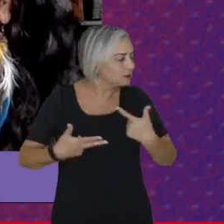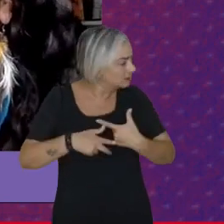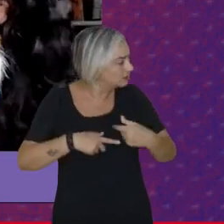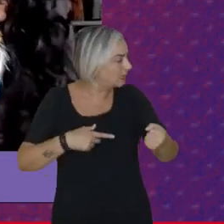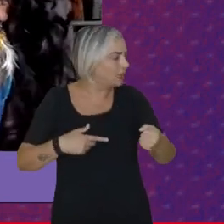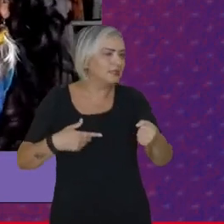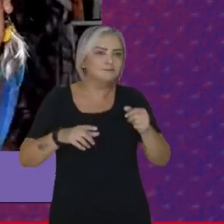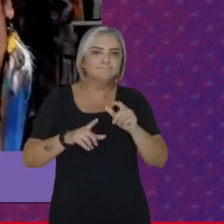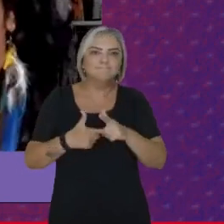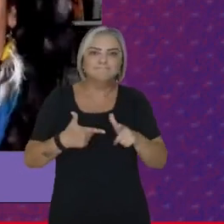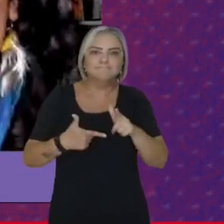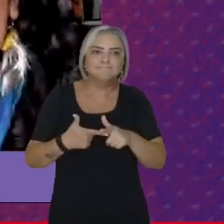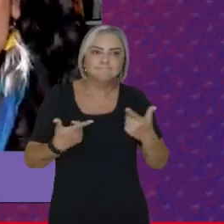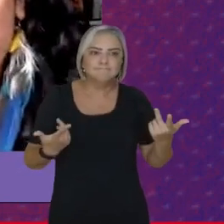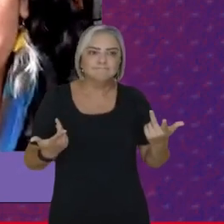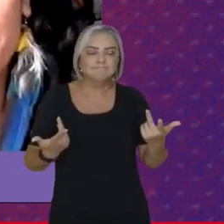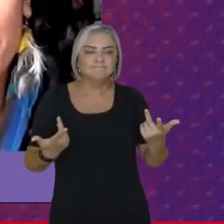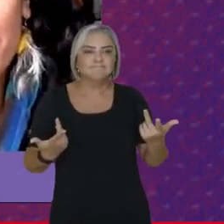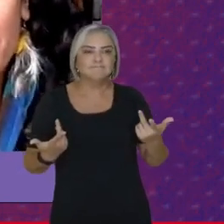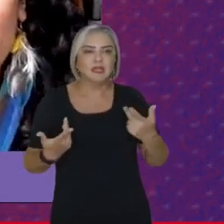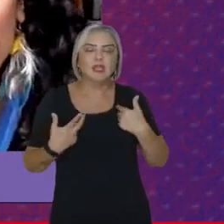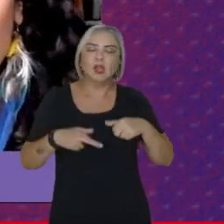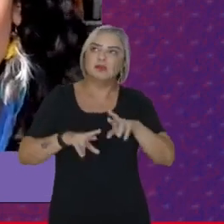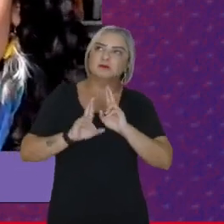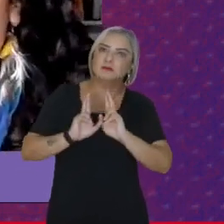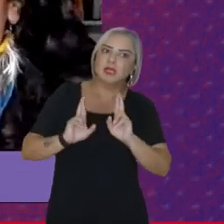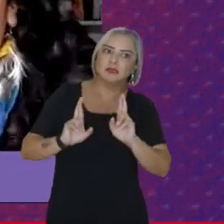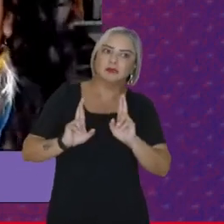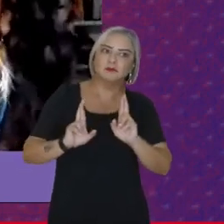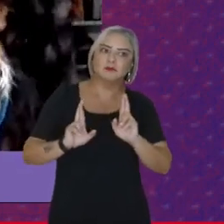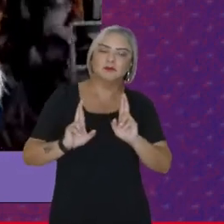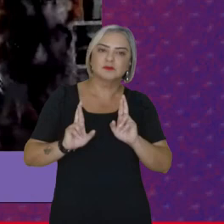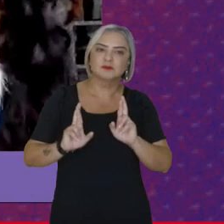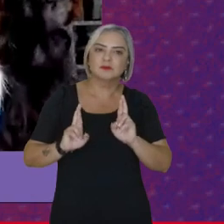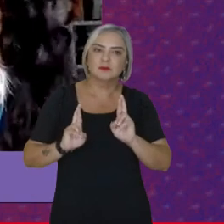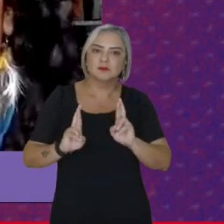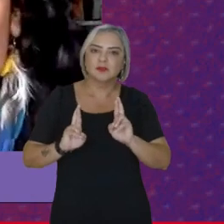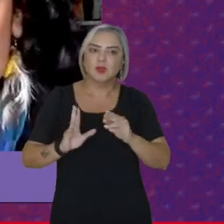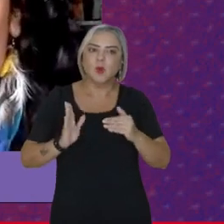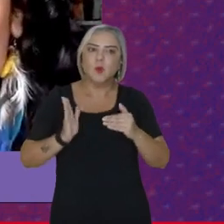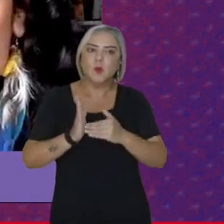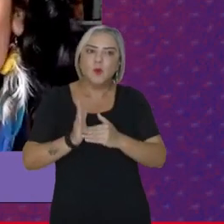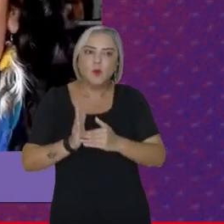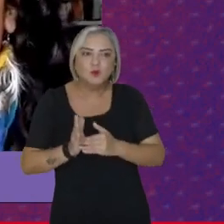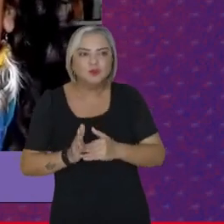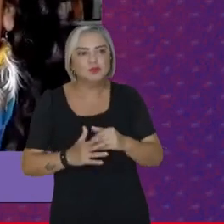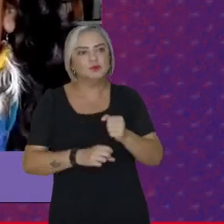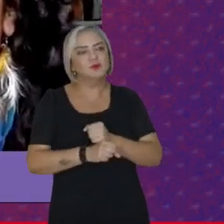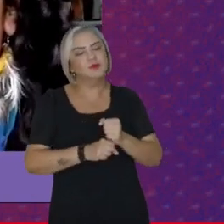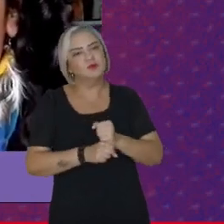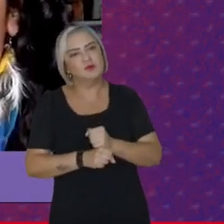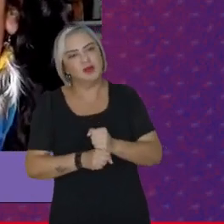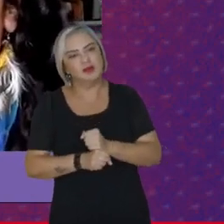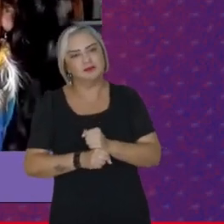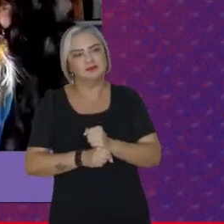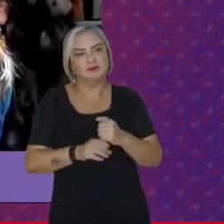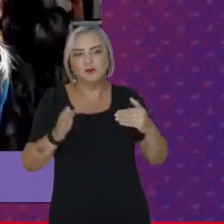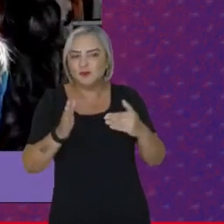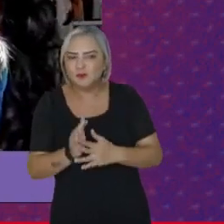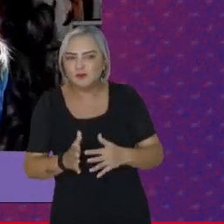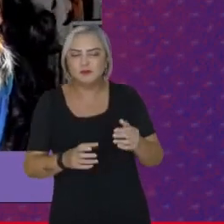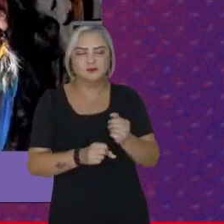dessa situação que a gente espera que seja o último ano dessa situação, porque é o último